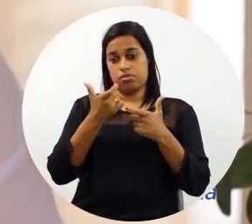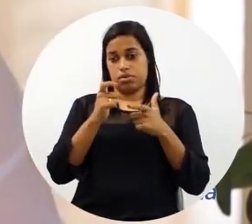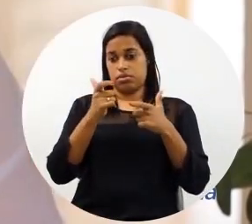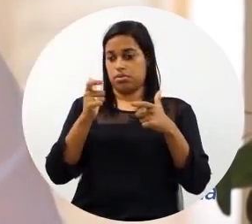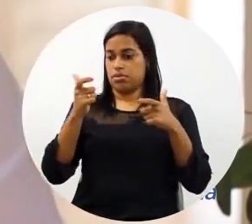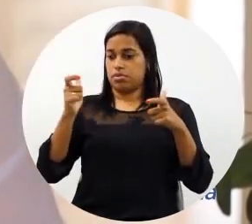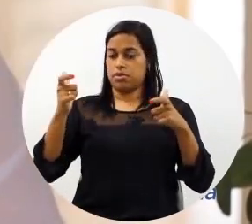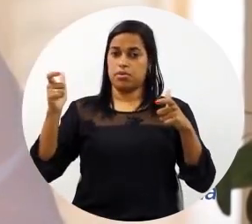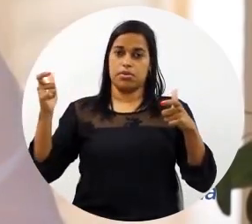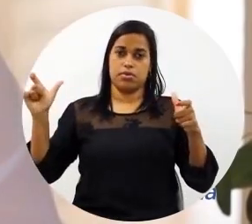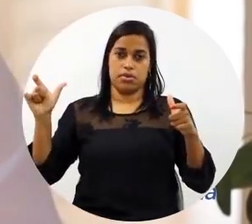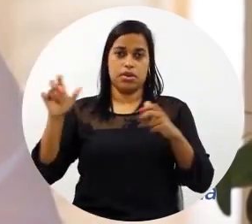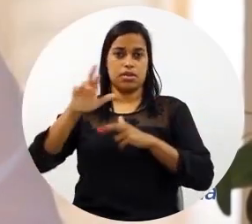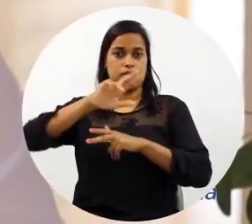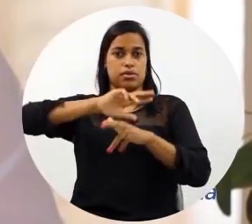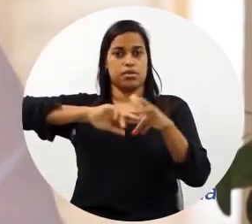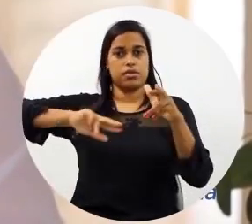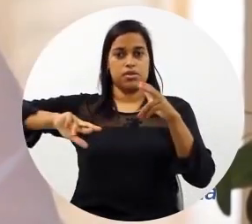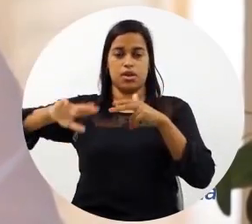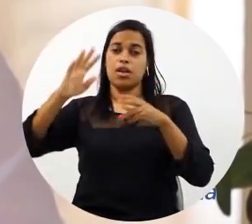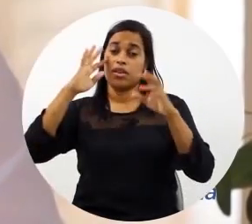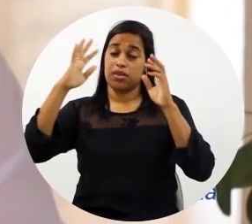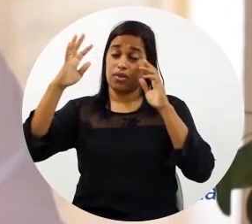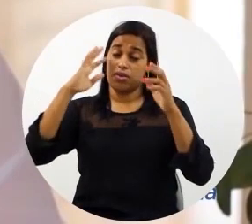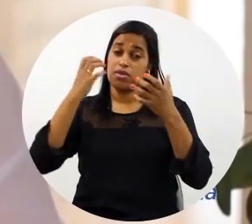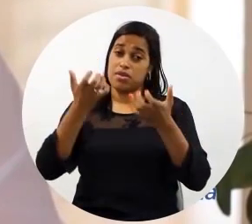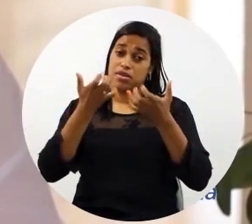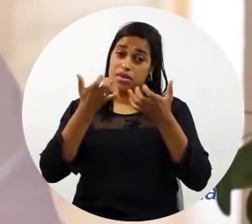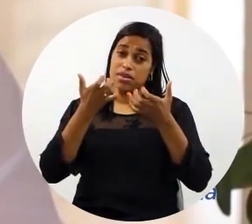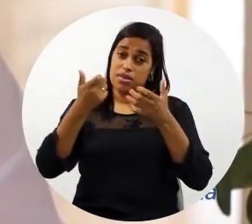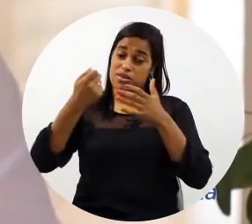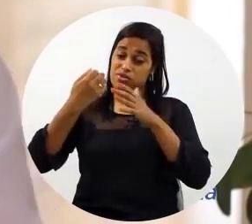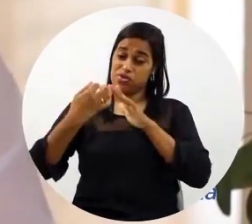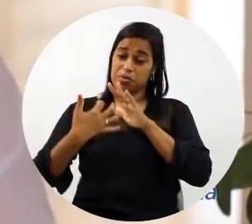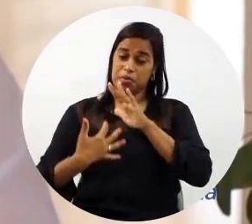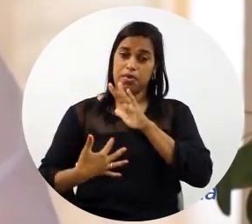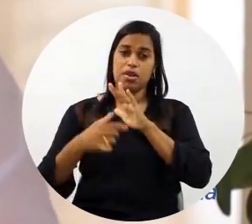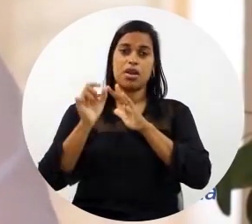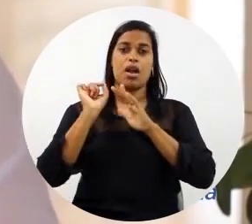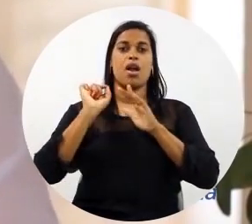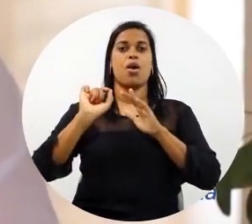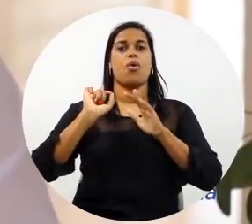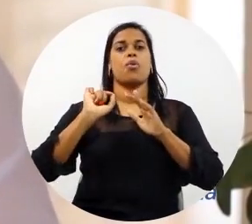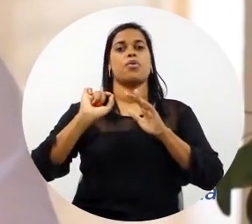grande, diversificada de teorias que tentam explicar de fato o que é o